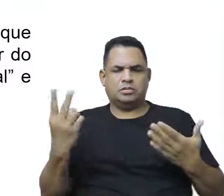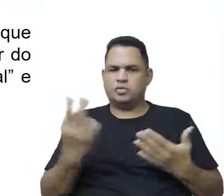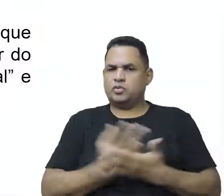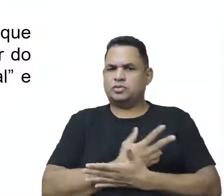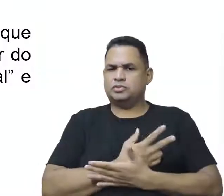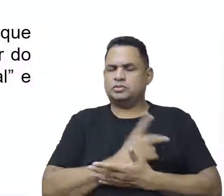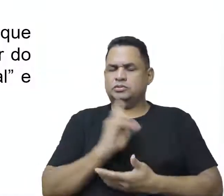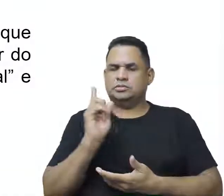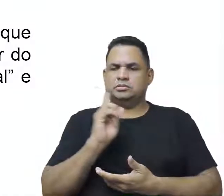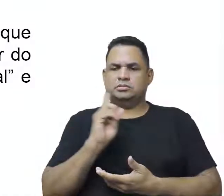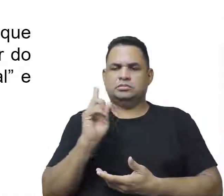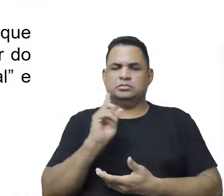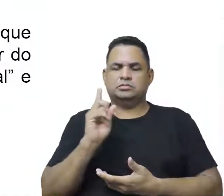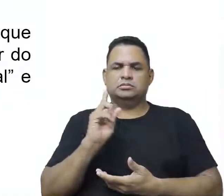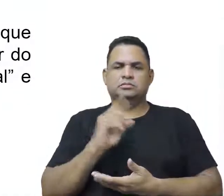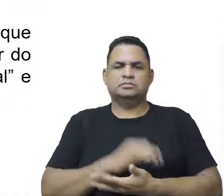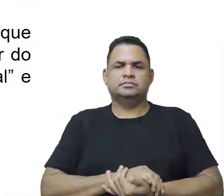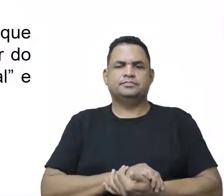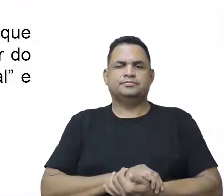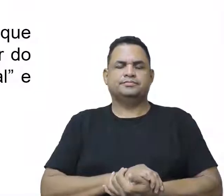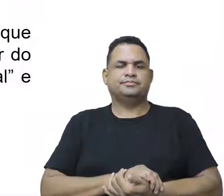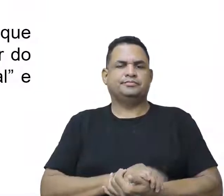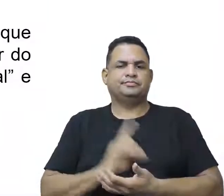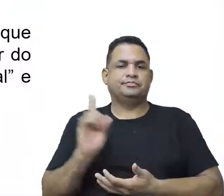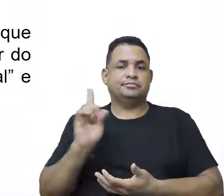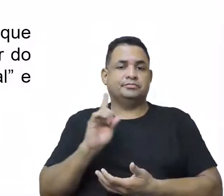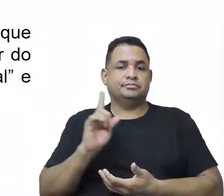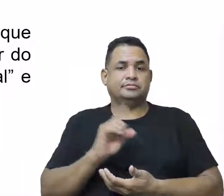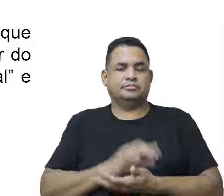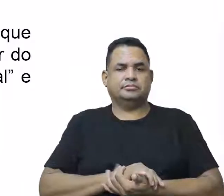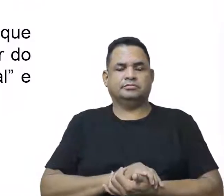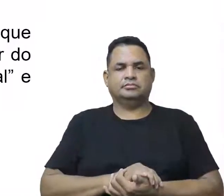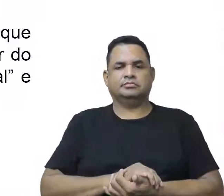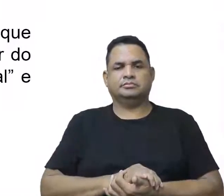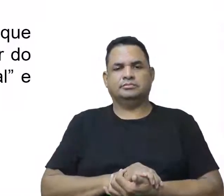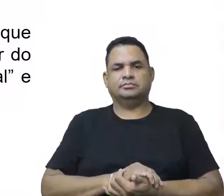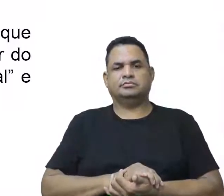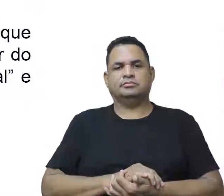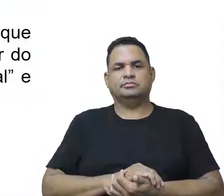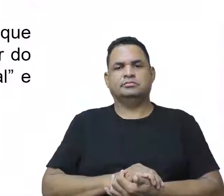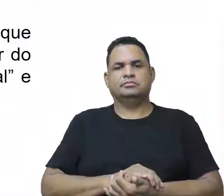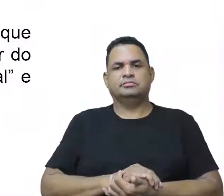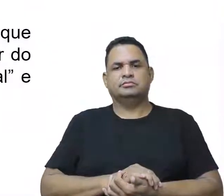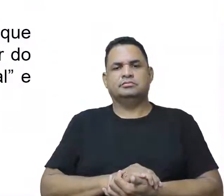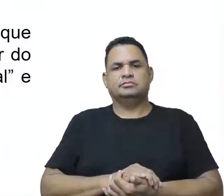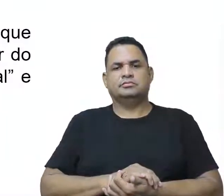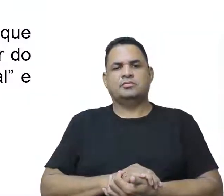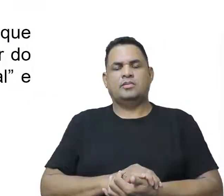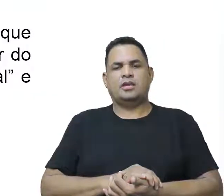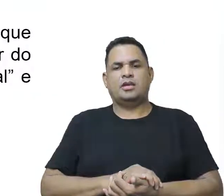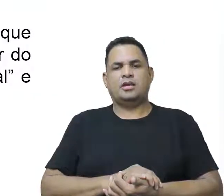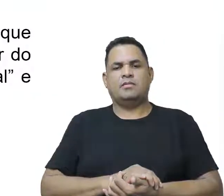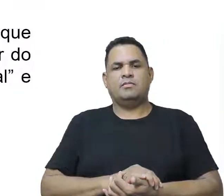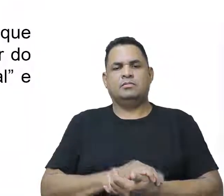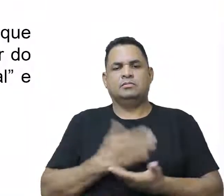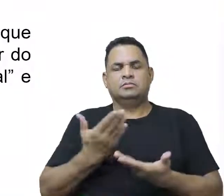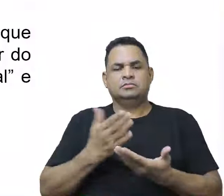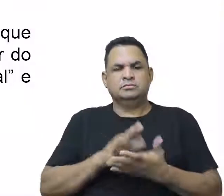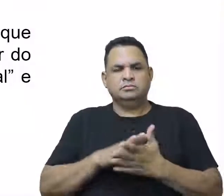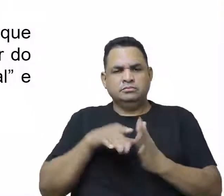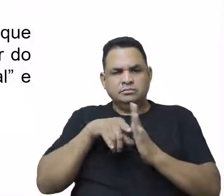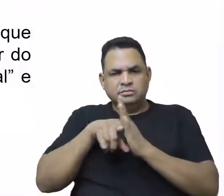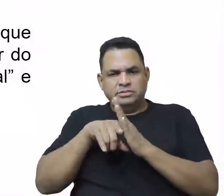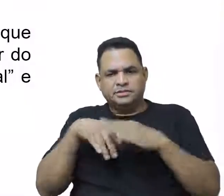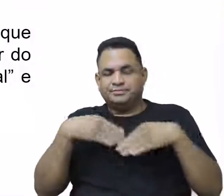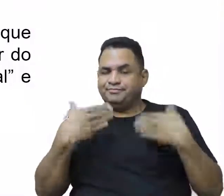Não. Então, não é esses estudos da sociologia que a sociologia se dedica, não só